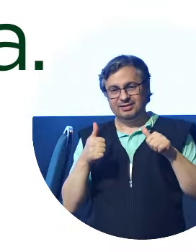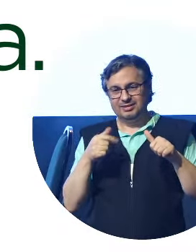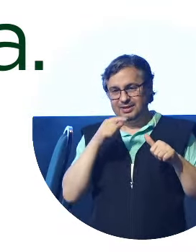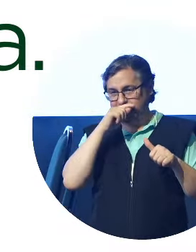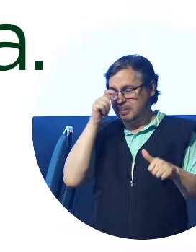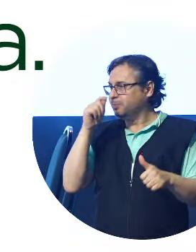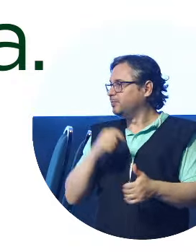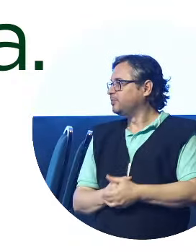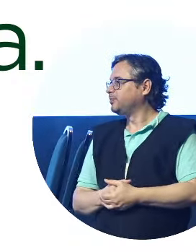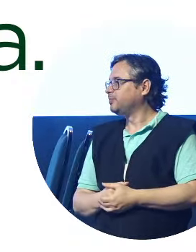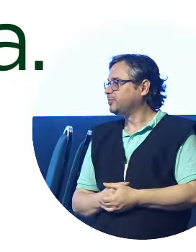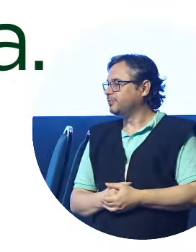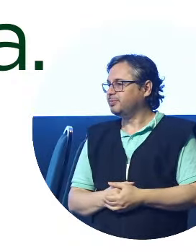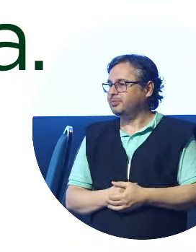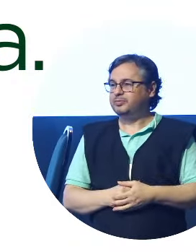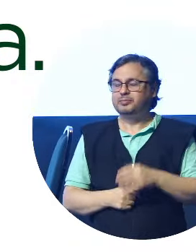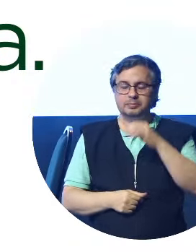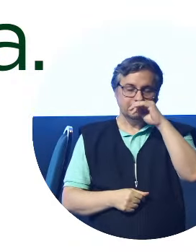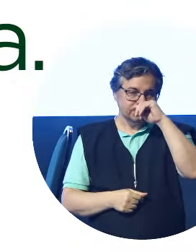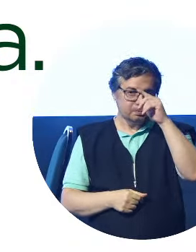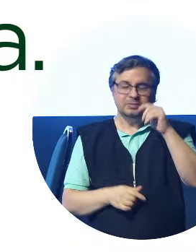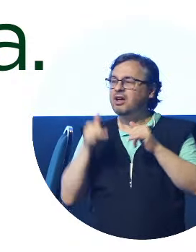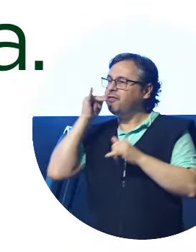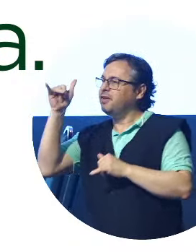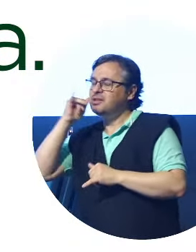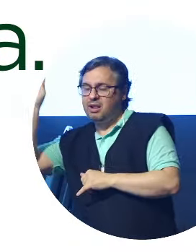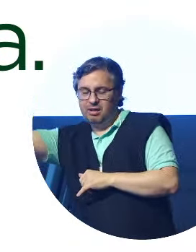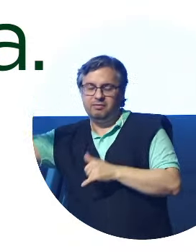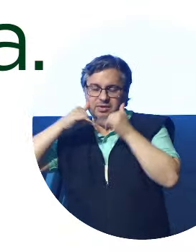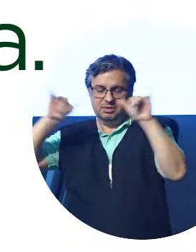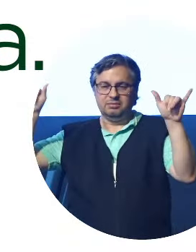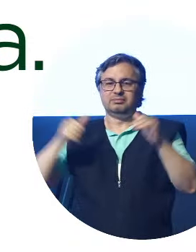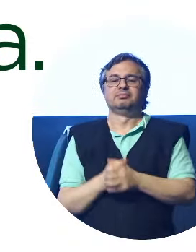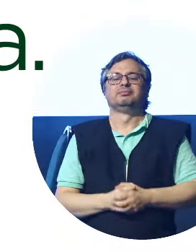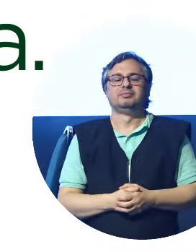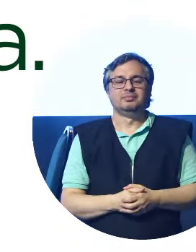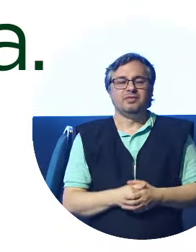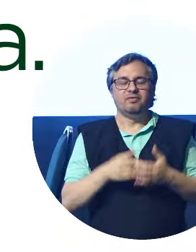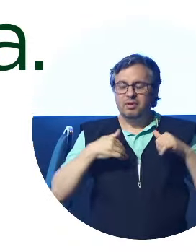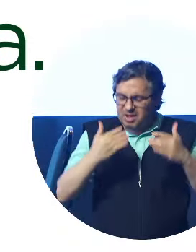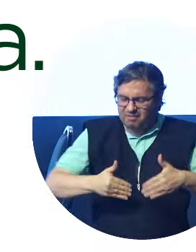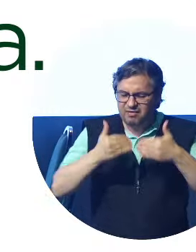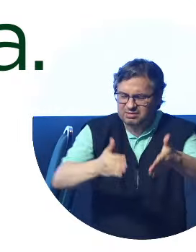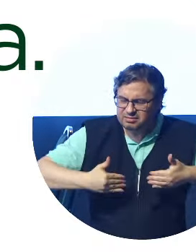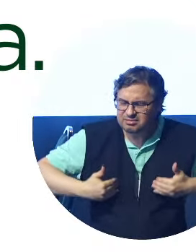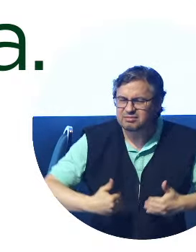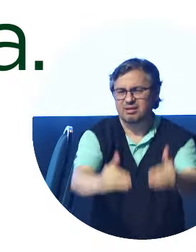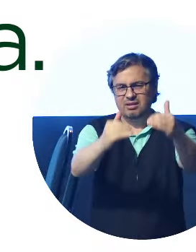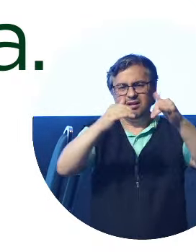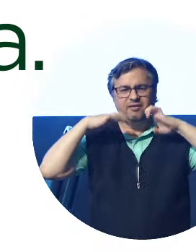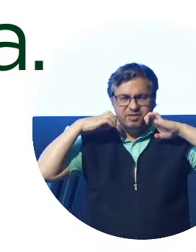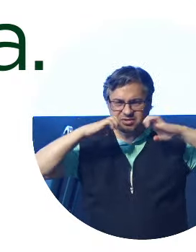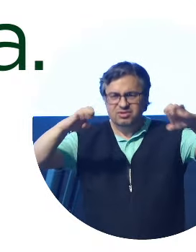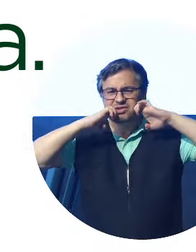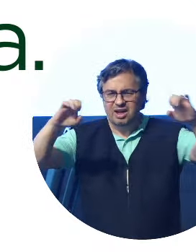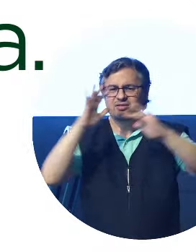não serão fechadas. Nós sempre teremos batismos em todas as igrejas, porque nós vamos avançar e proclamar o Evangelho de